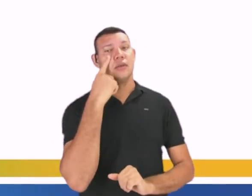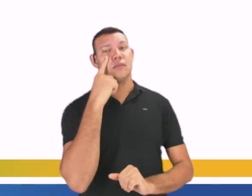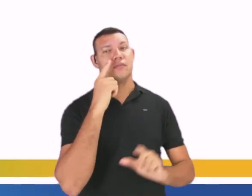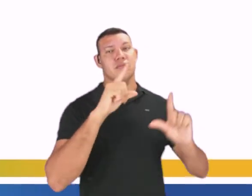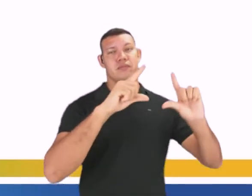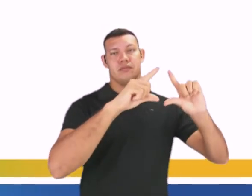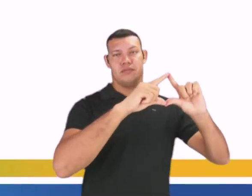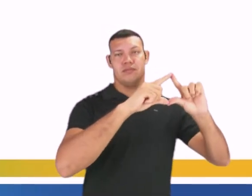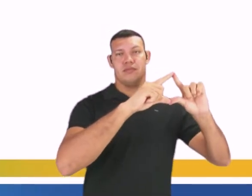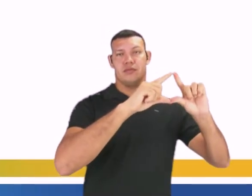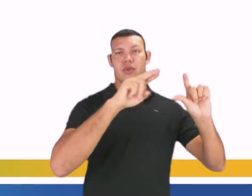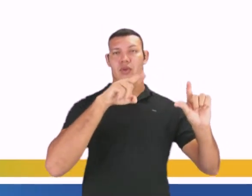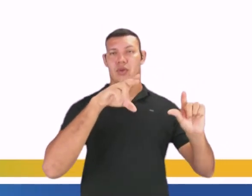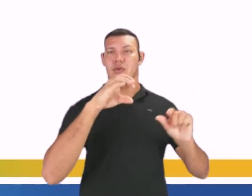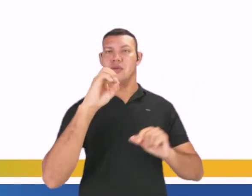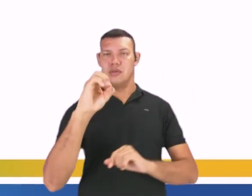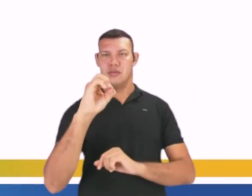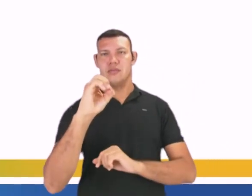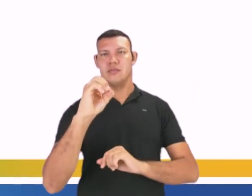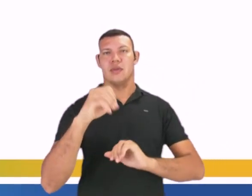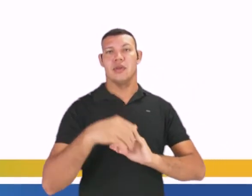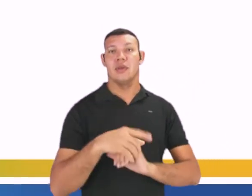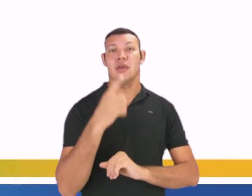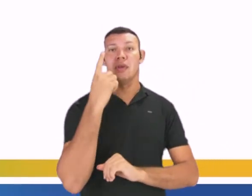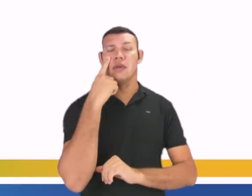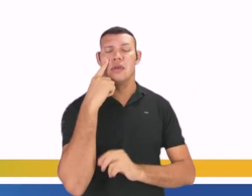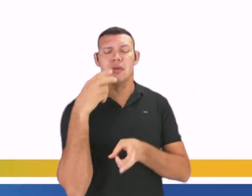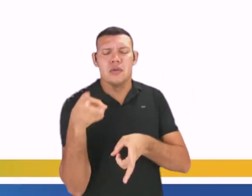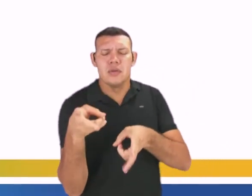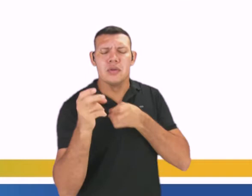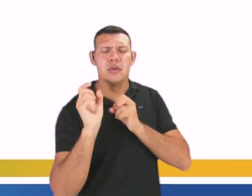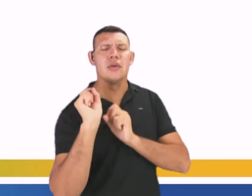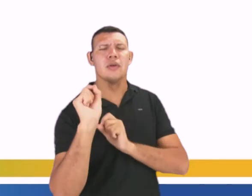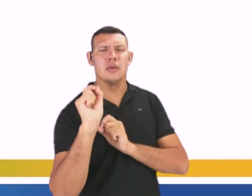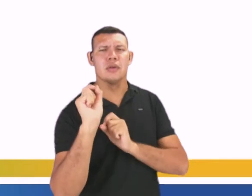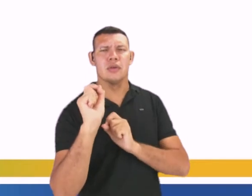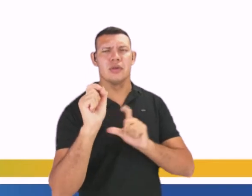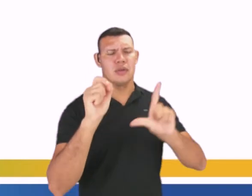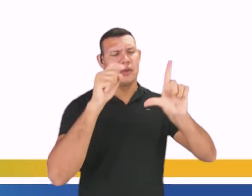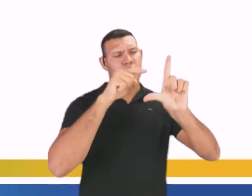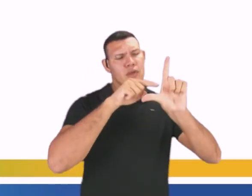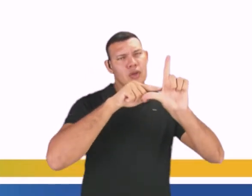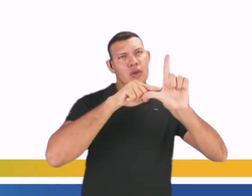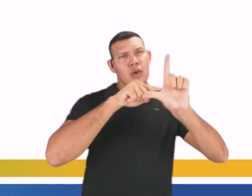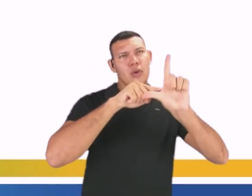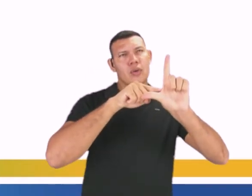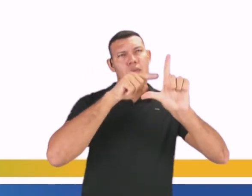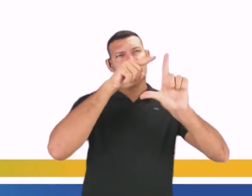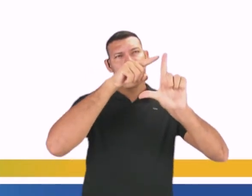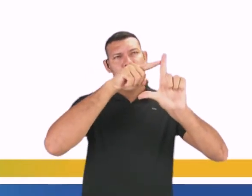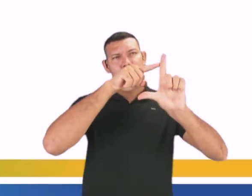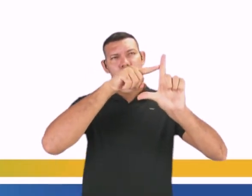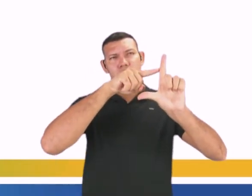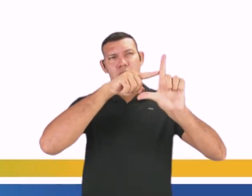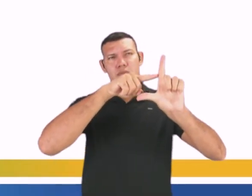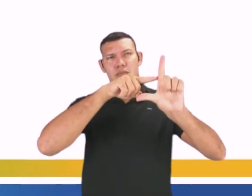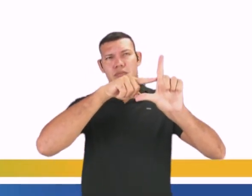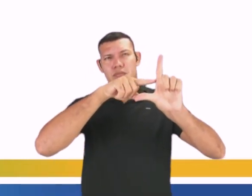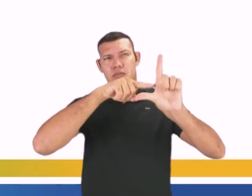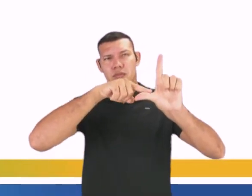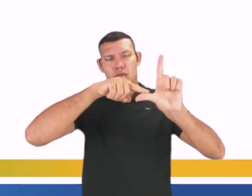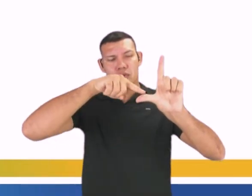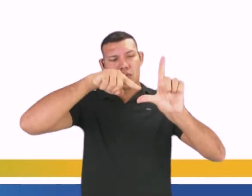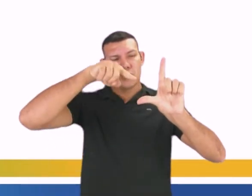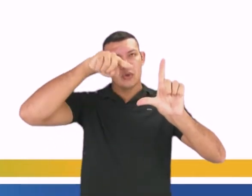discriminante igual a zero, você percebe que ele tem dois tipos de gráfico. Um quando o A é maior que zero e o outro quando o